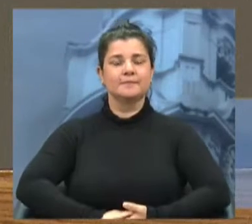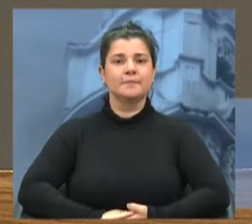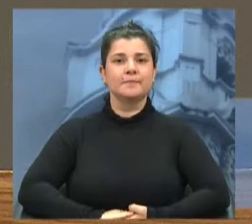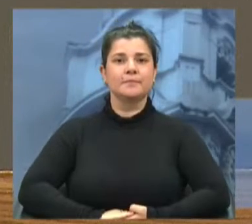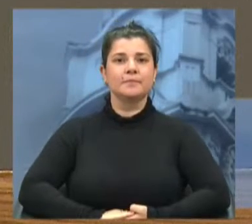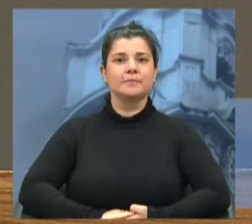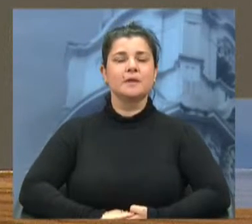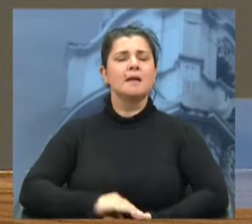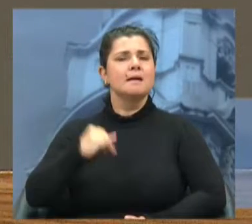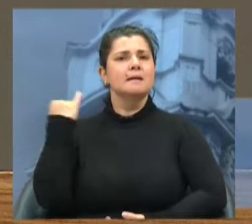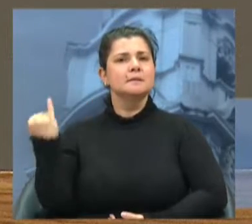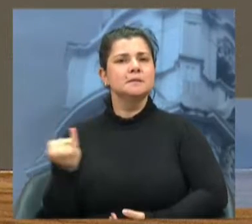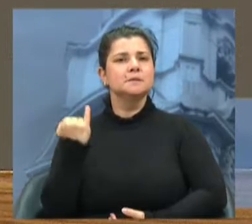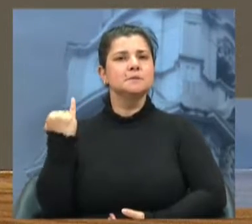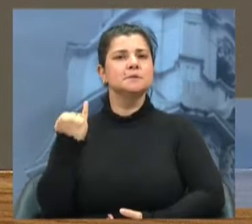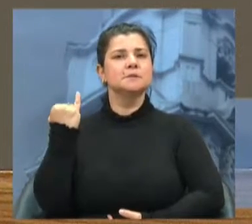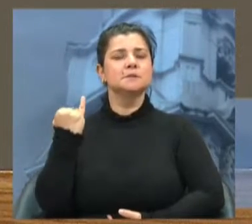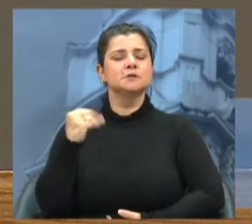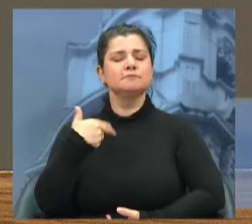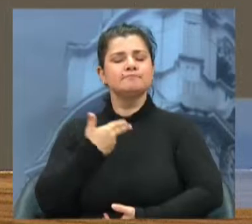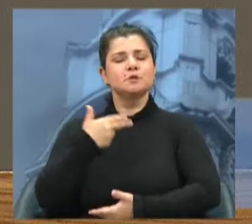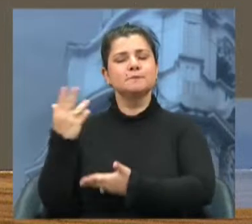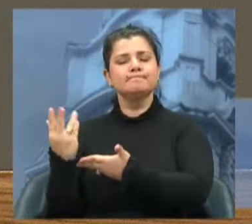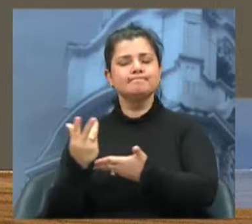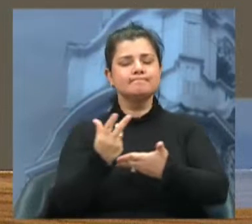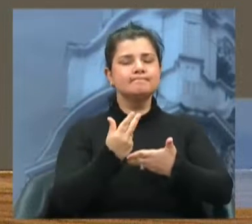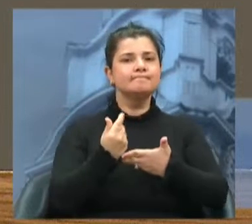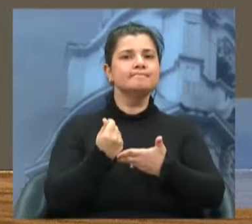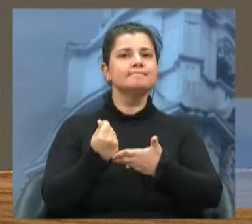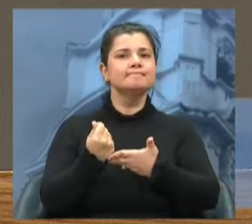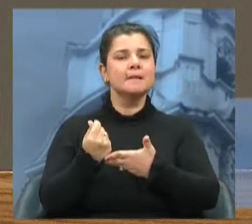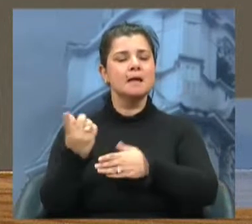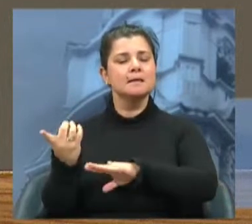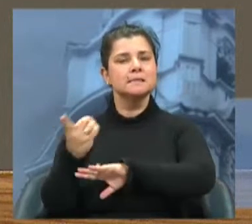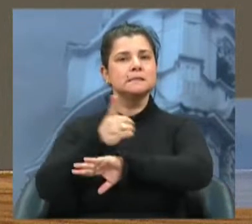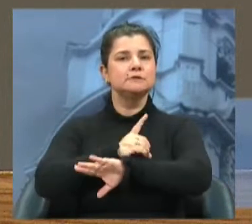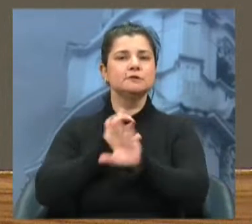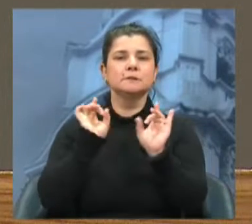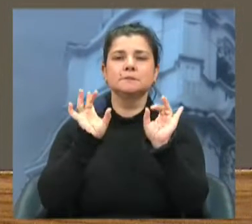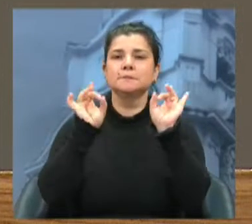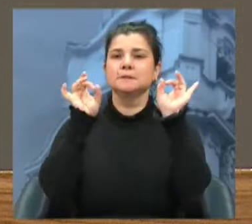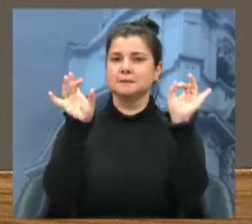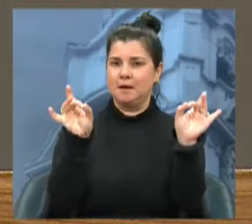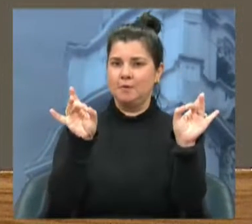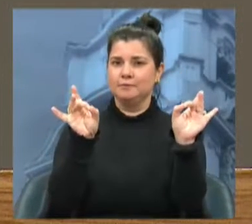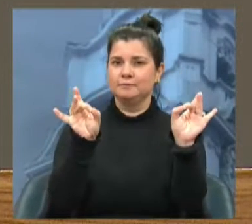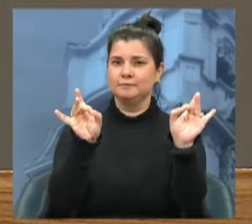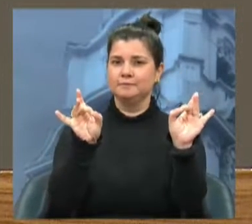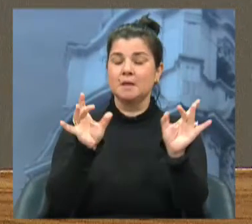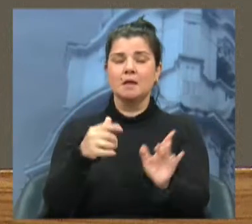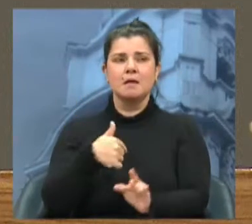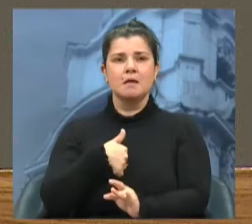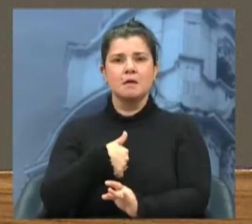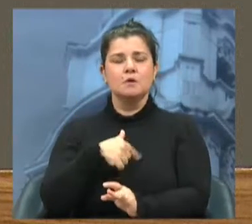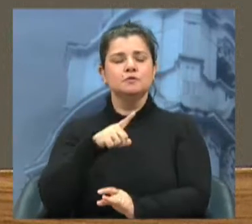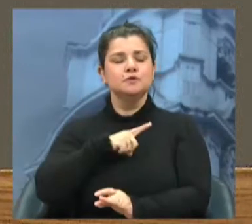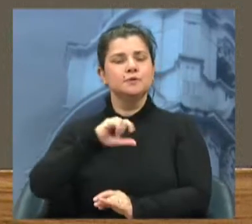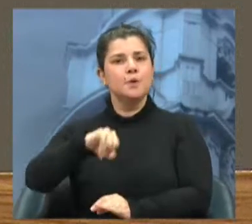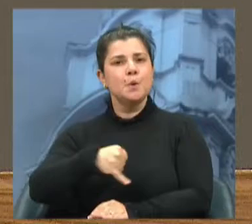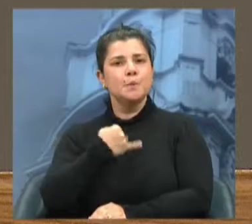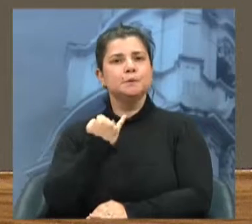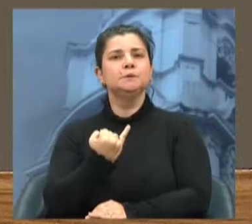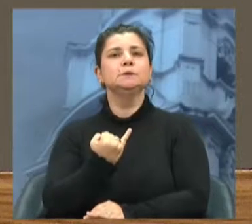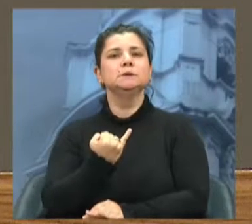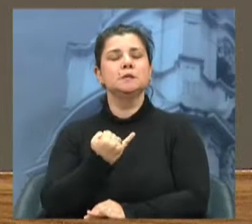É importante que a gente resgate esse dia. Eu faço questão de dizer, eu tive esta oportunidade de